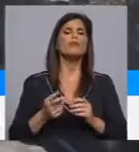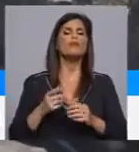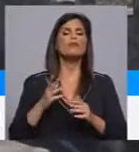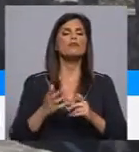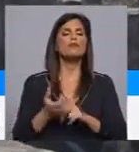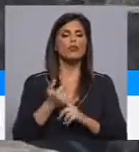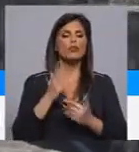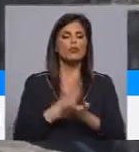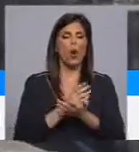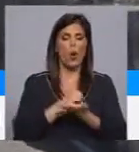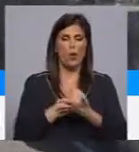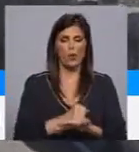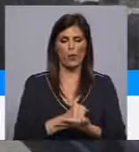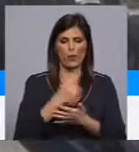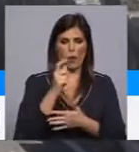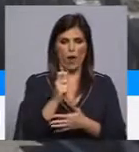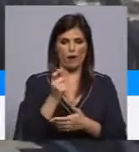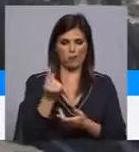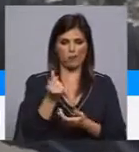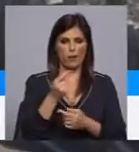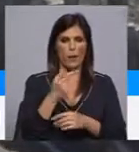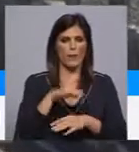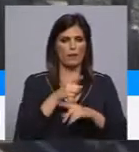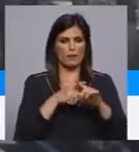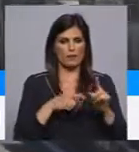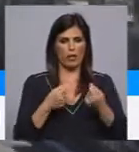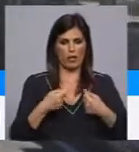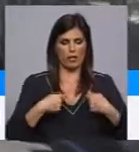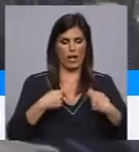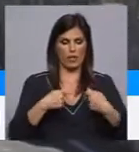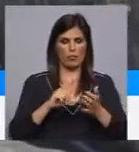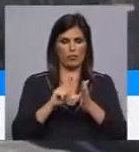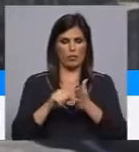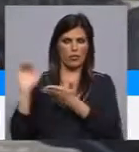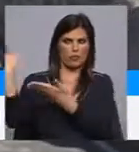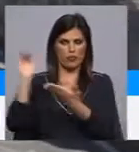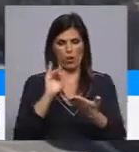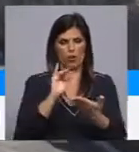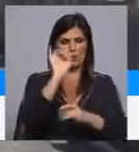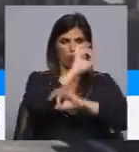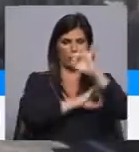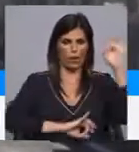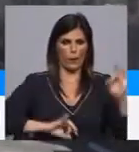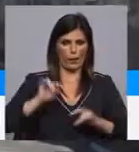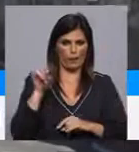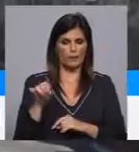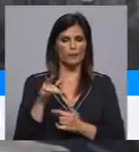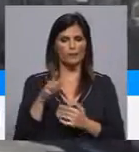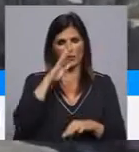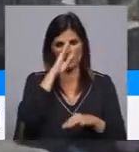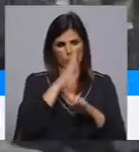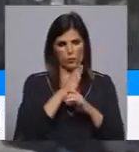Europeia. Mais de metade do dinheiro gasto até agora neste projeto vem de fundos europeus. Nos